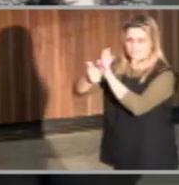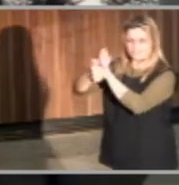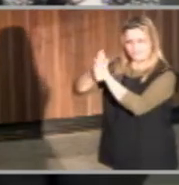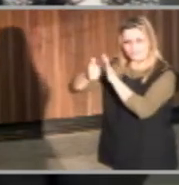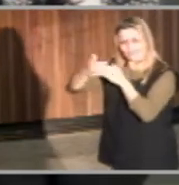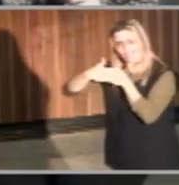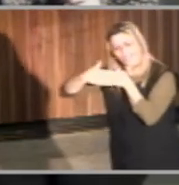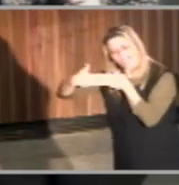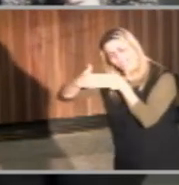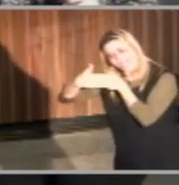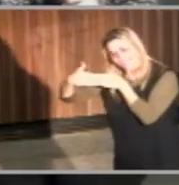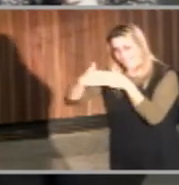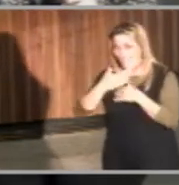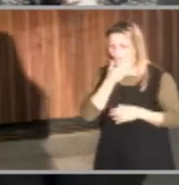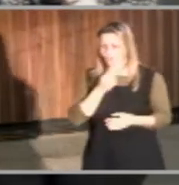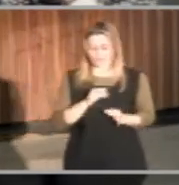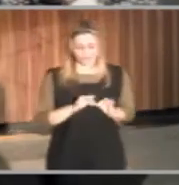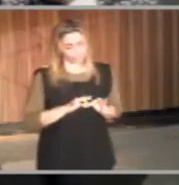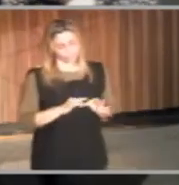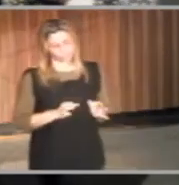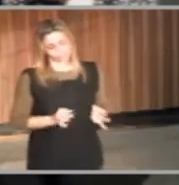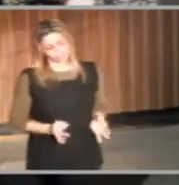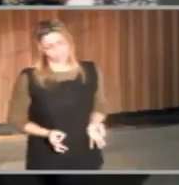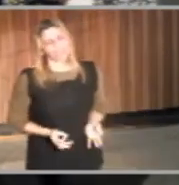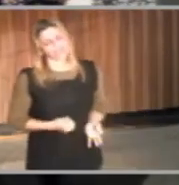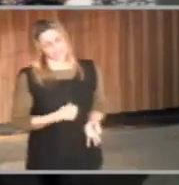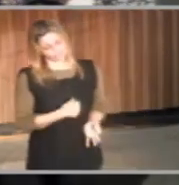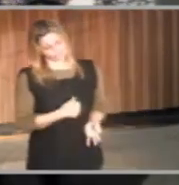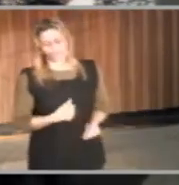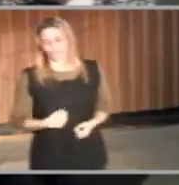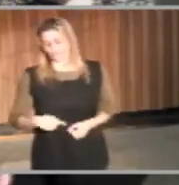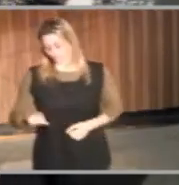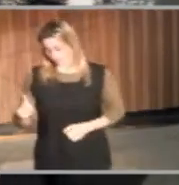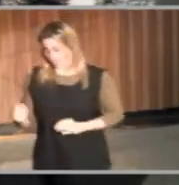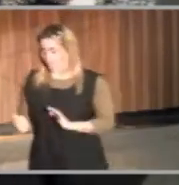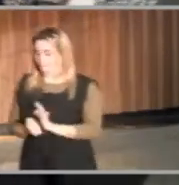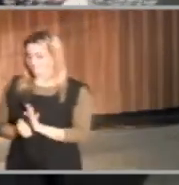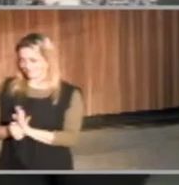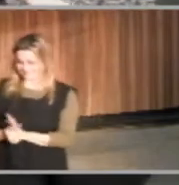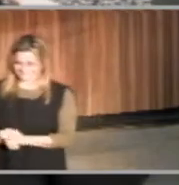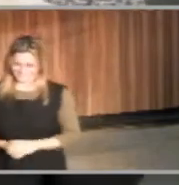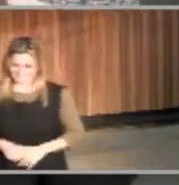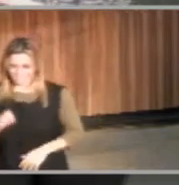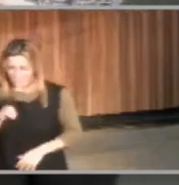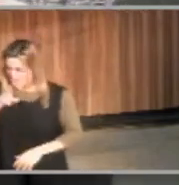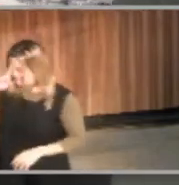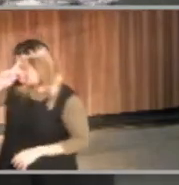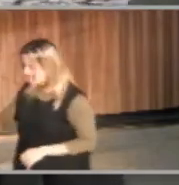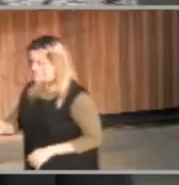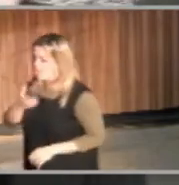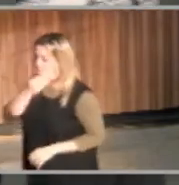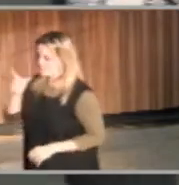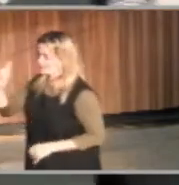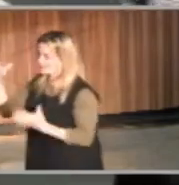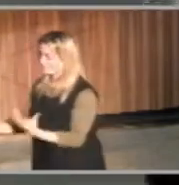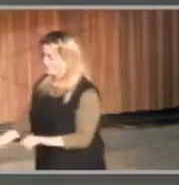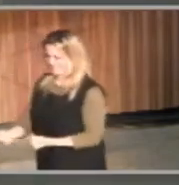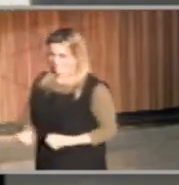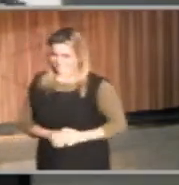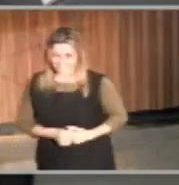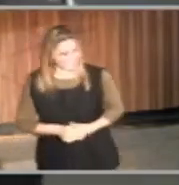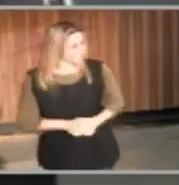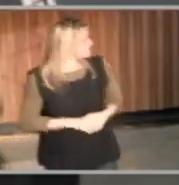casa também, não é? E sem panetone. Tem diet, tem 0. Só um.